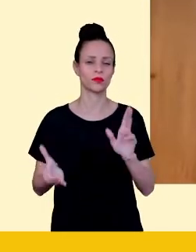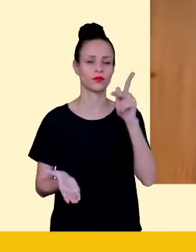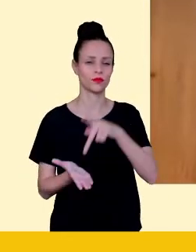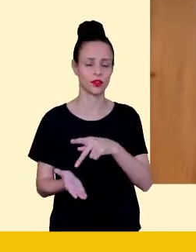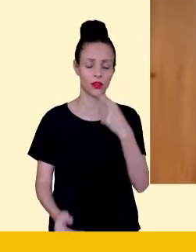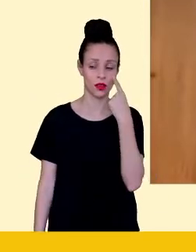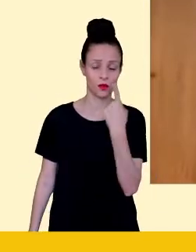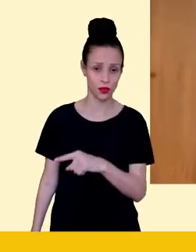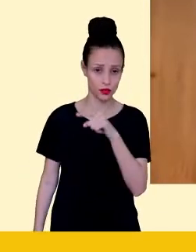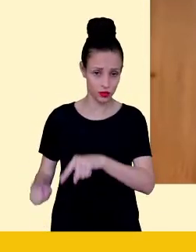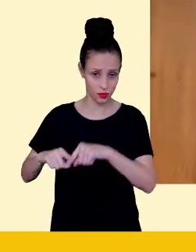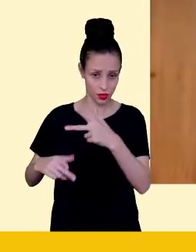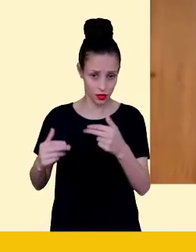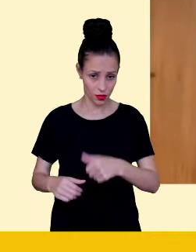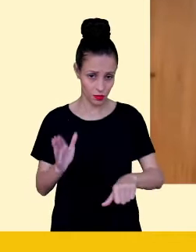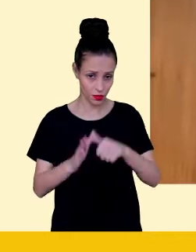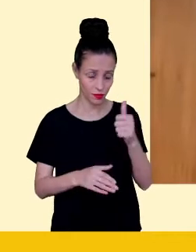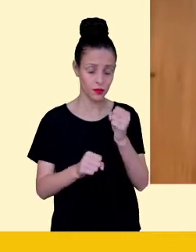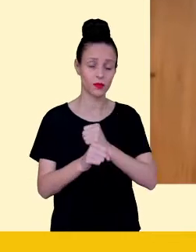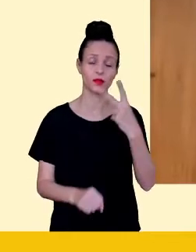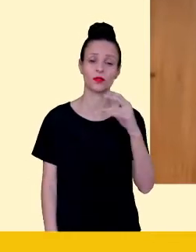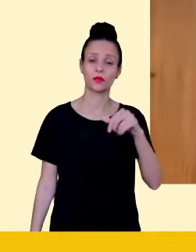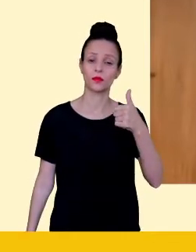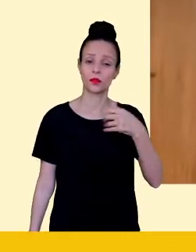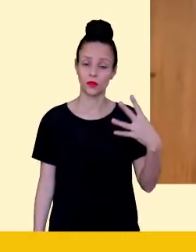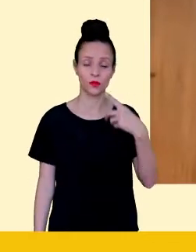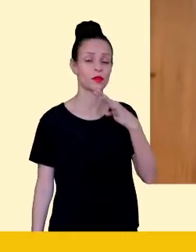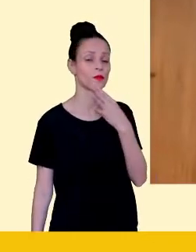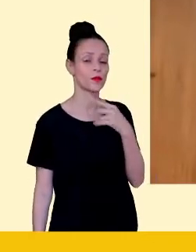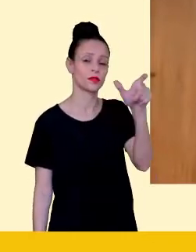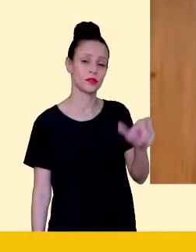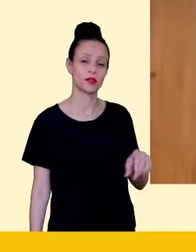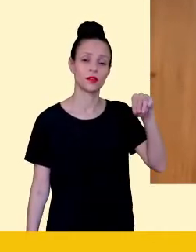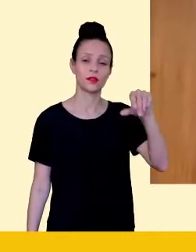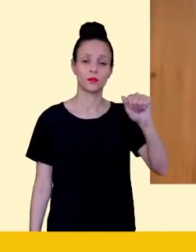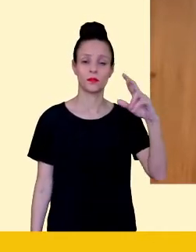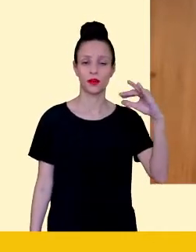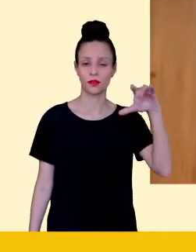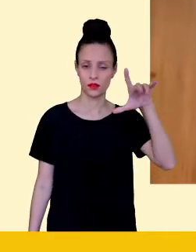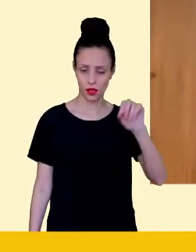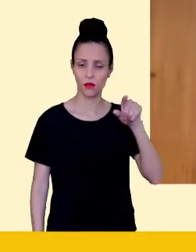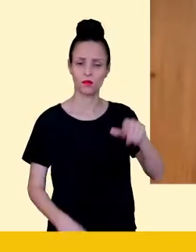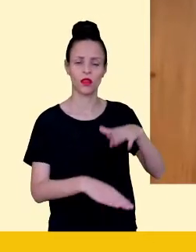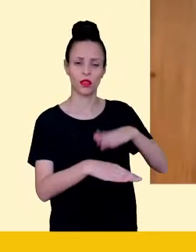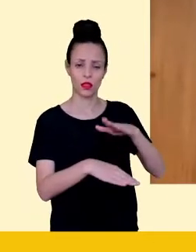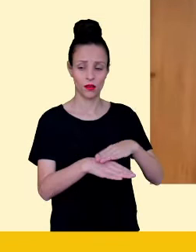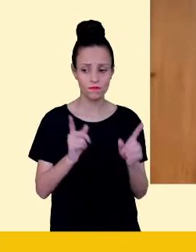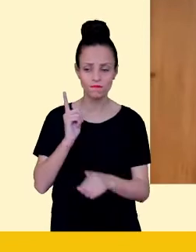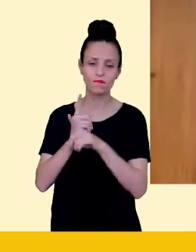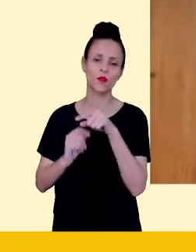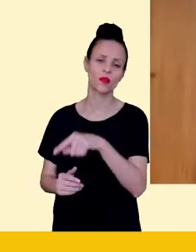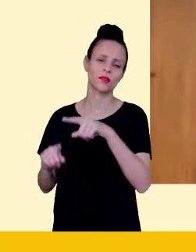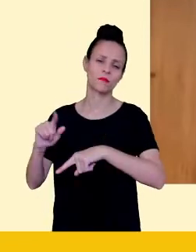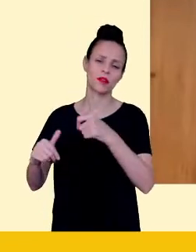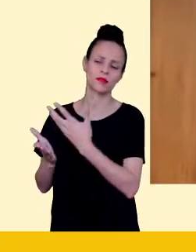primeiro em 2014, quando eu conheci o Marcelo Zelic, que é um pesquisador, que foi quem encontrou esse material. E eu